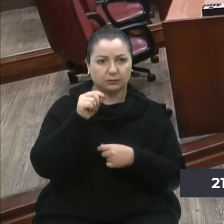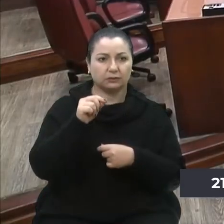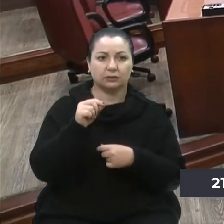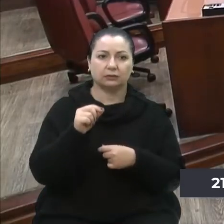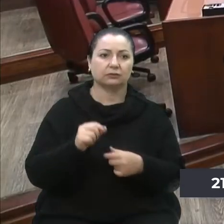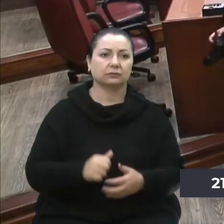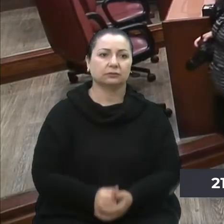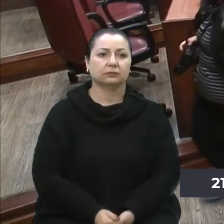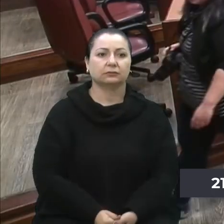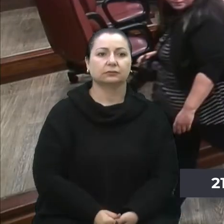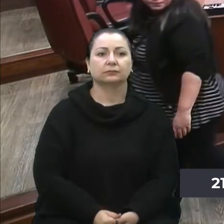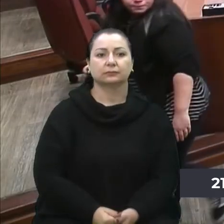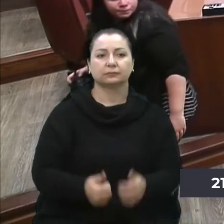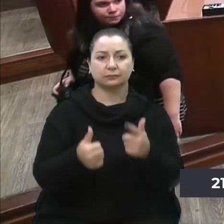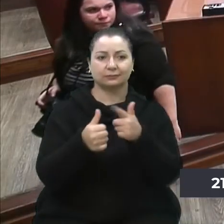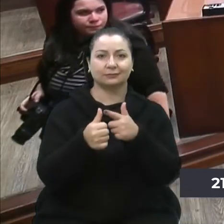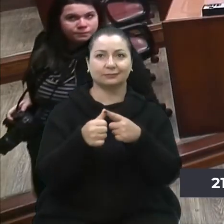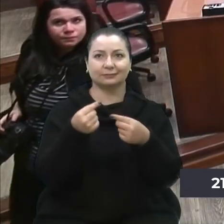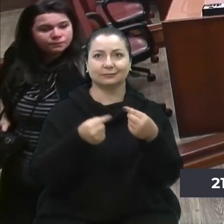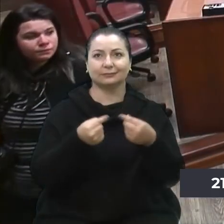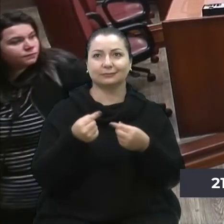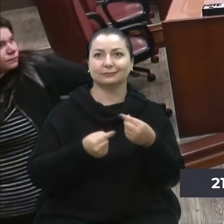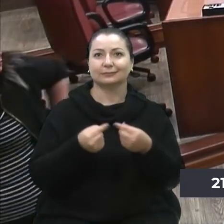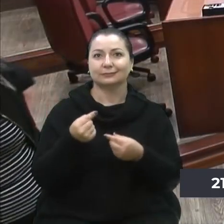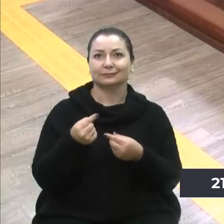Em primeira discussão,